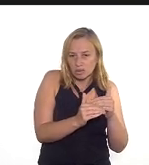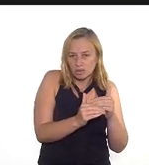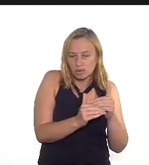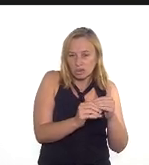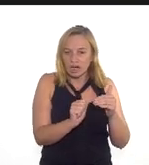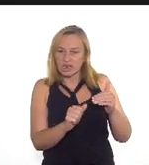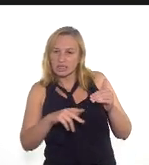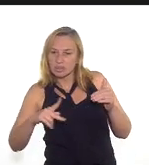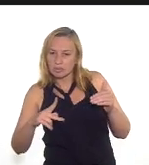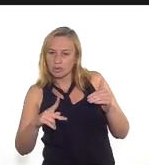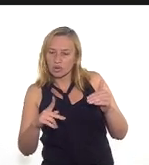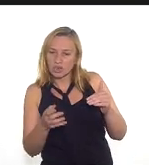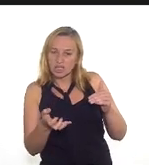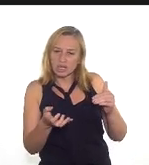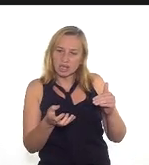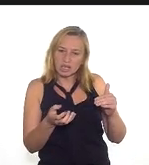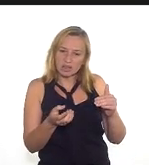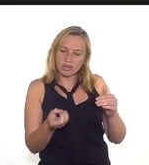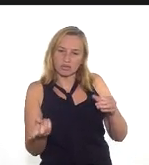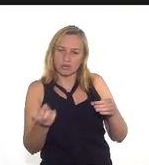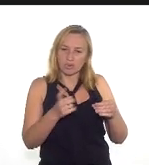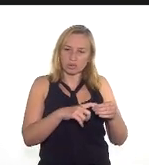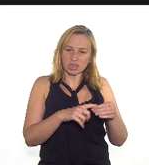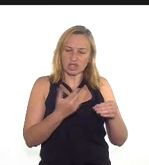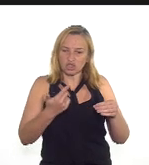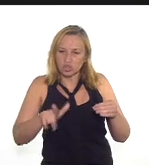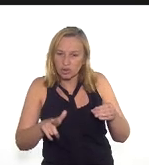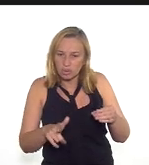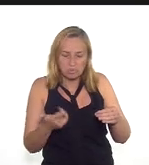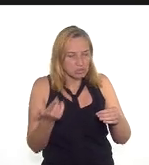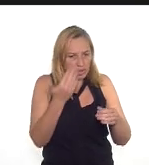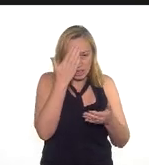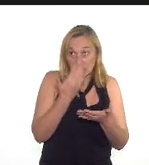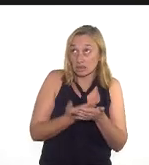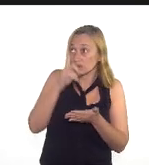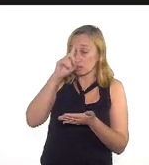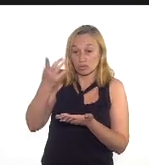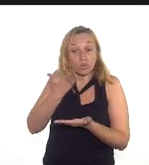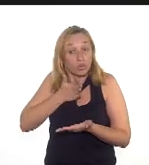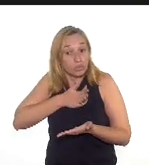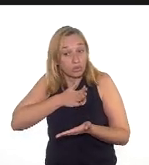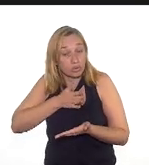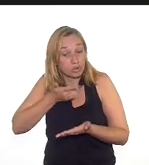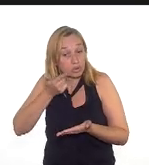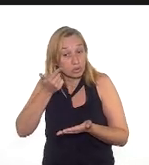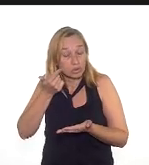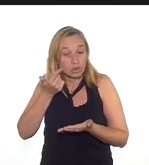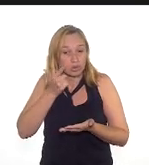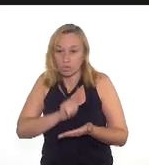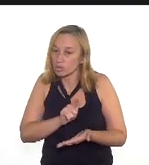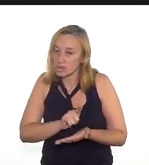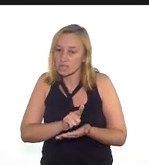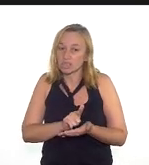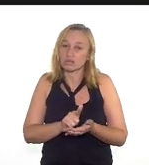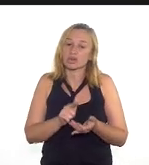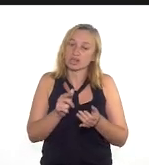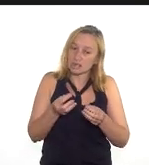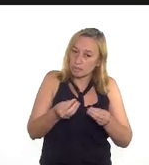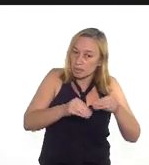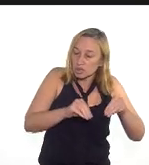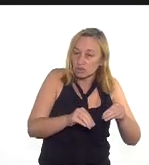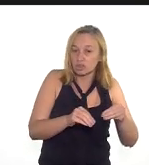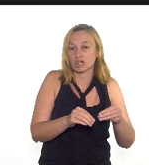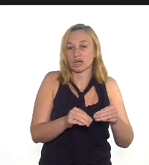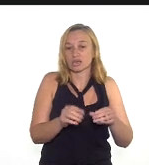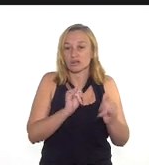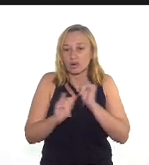a ANP tentou declinar, ou seja, voltando para a esfera estadual. Graças a Deus, não conseguiu fazer, porque senão a gente já está muito mais prejuízo na entrega das informações.